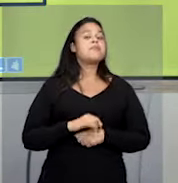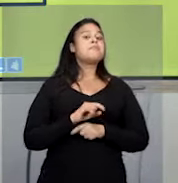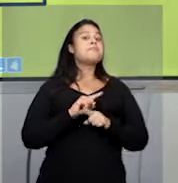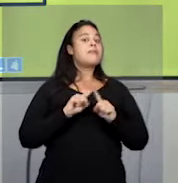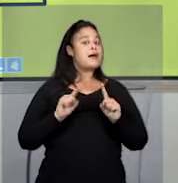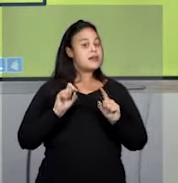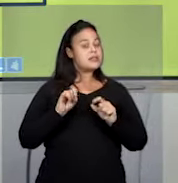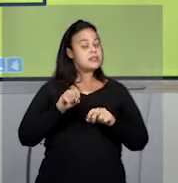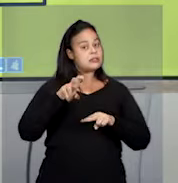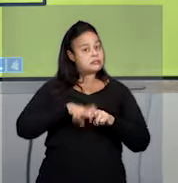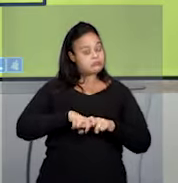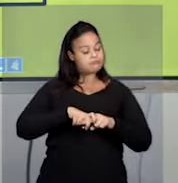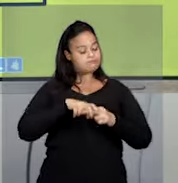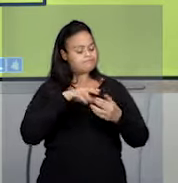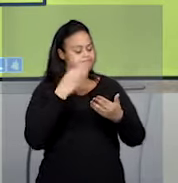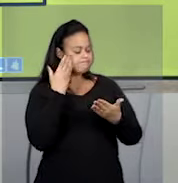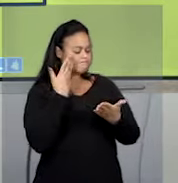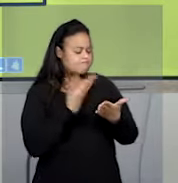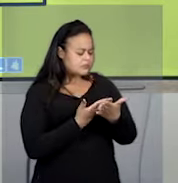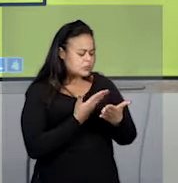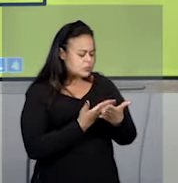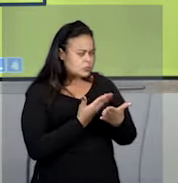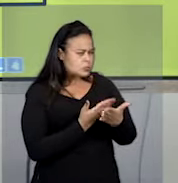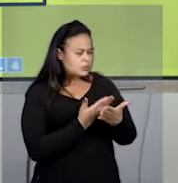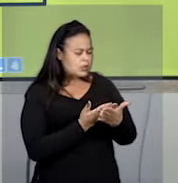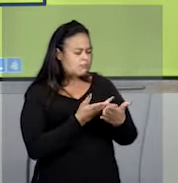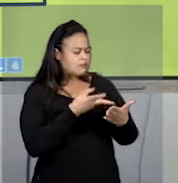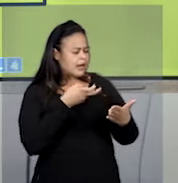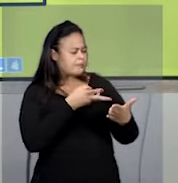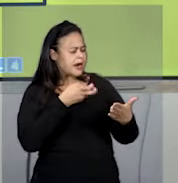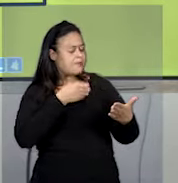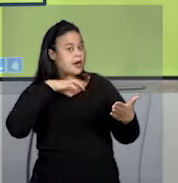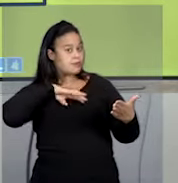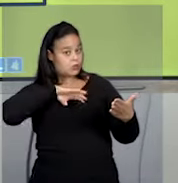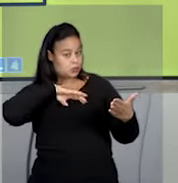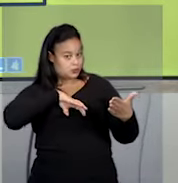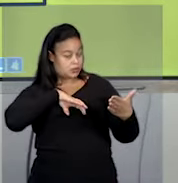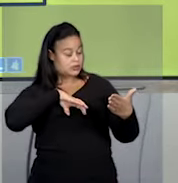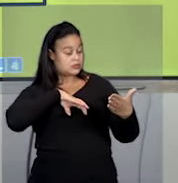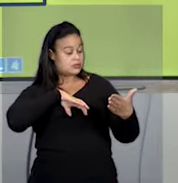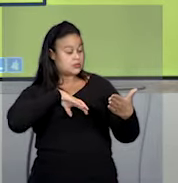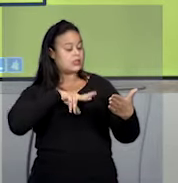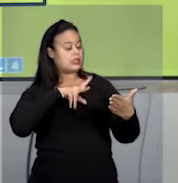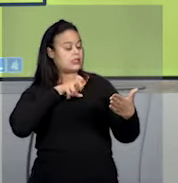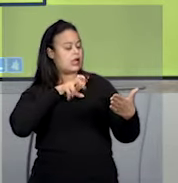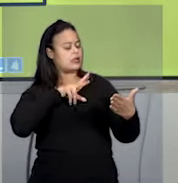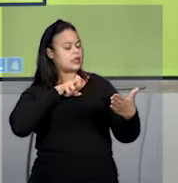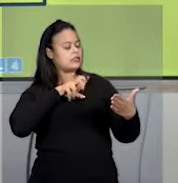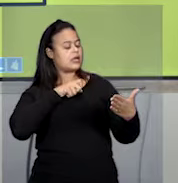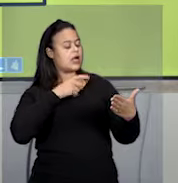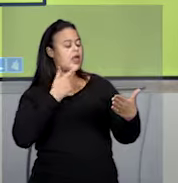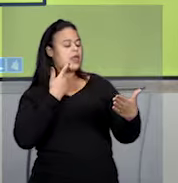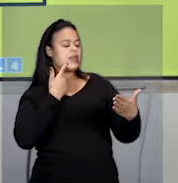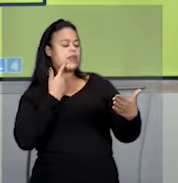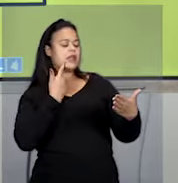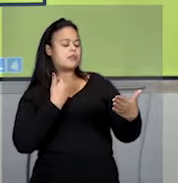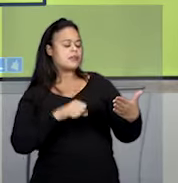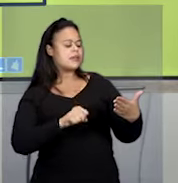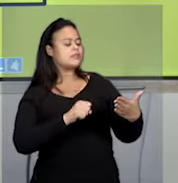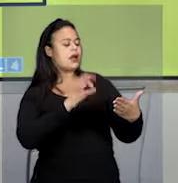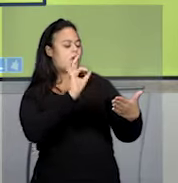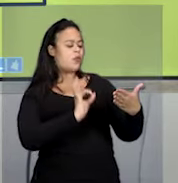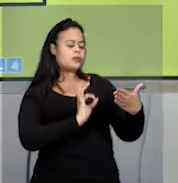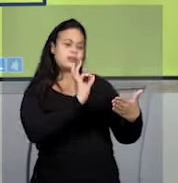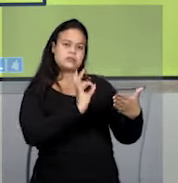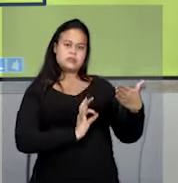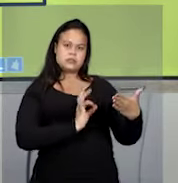senta para estudar, a gente então analisa como nós temos, como a nossa linguagem é organizada.